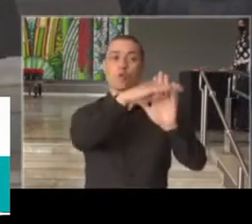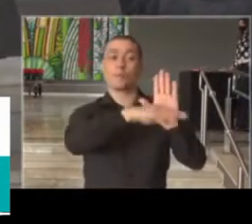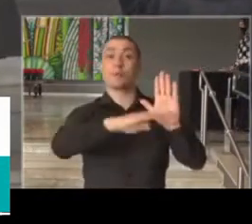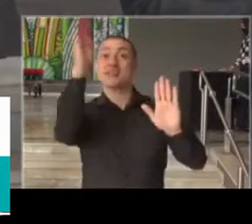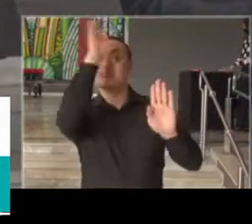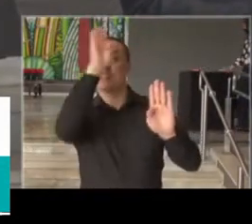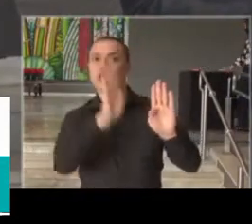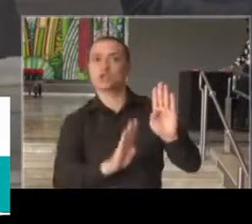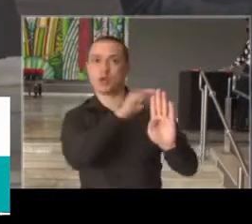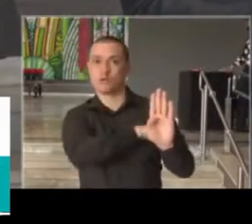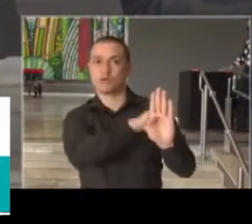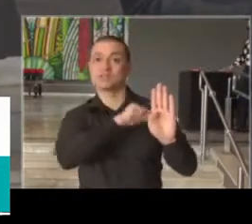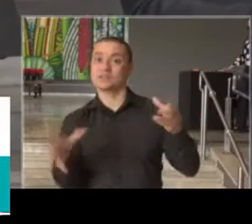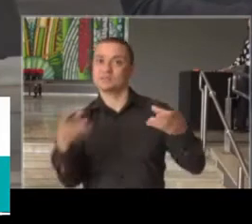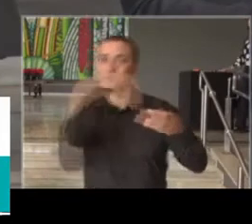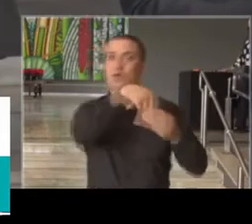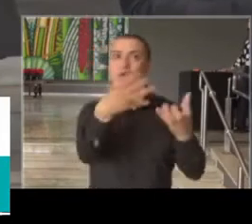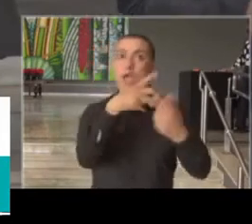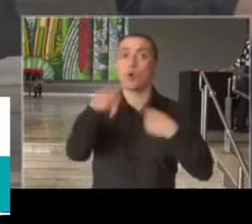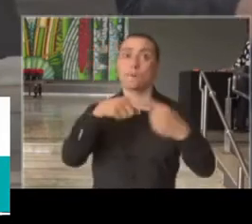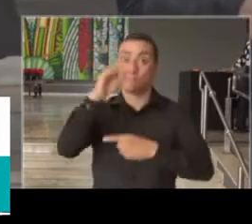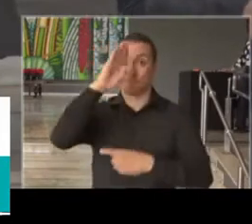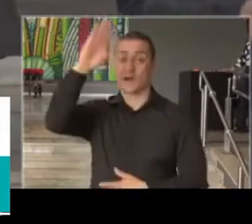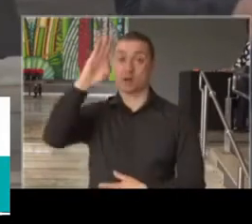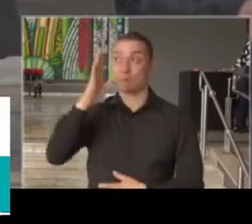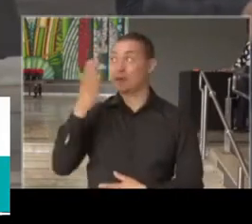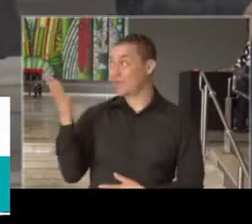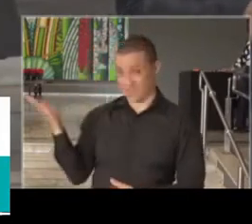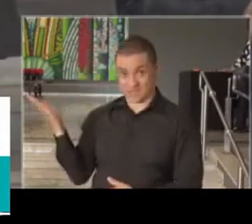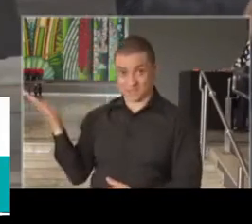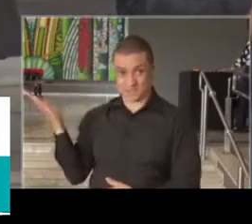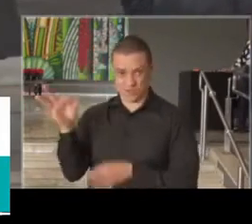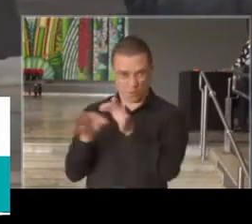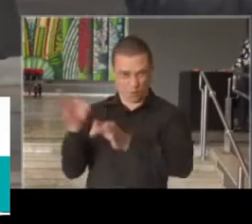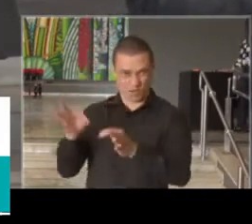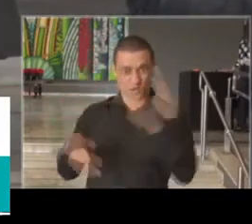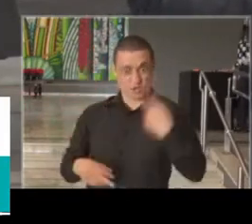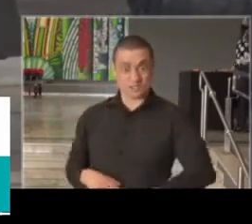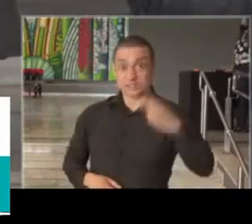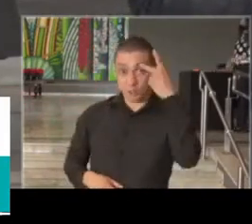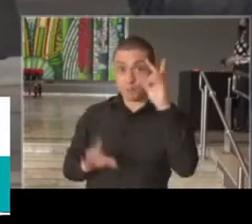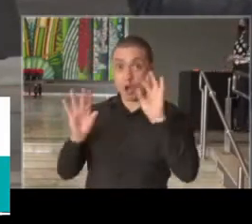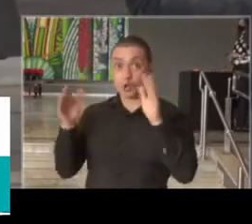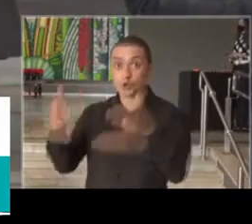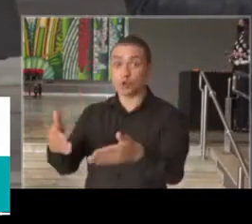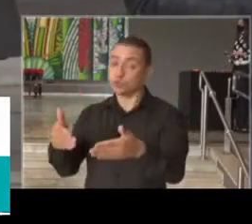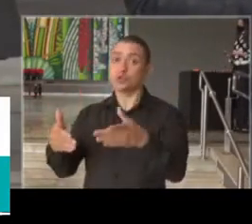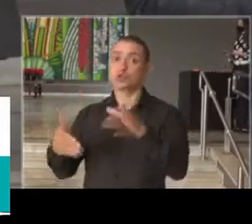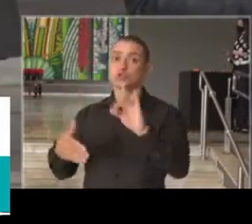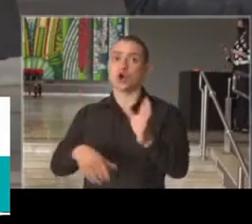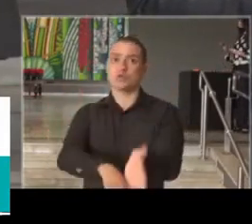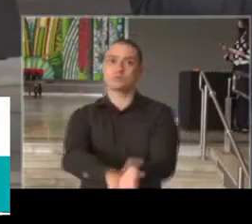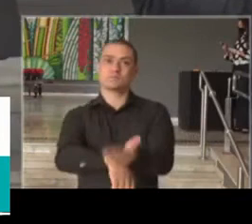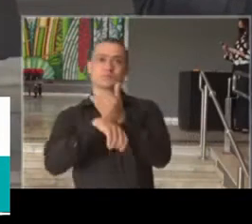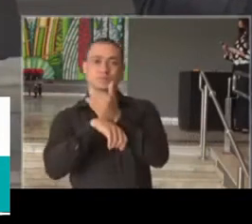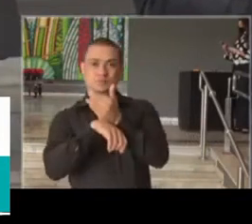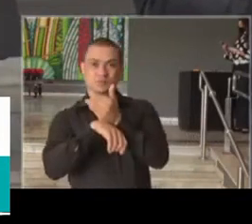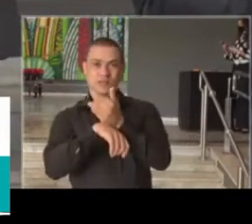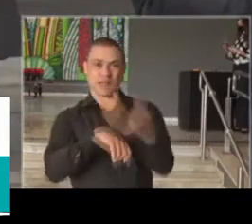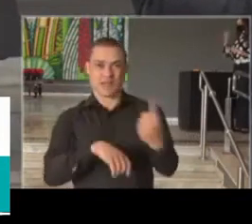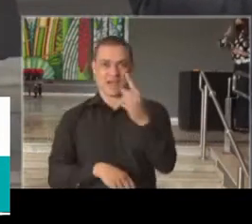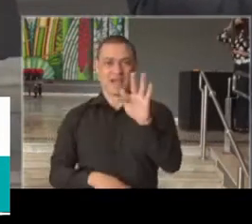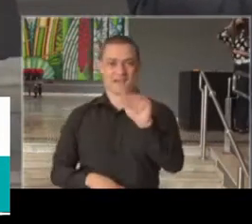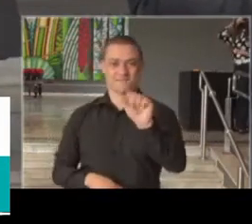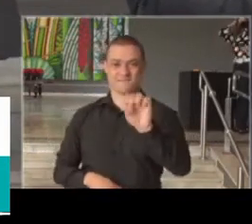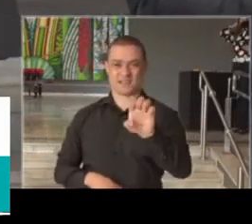programa nacional. Tanto é que esse plano, ele apenas adianta a primeira